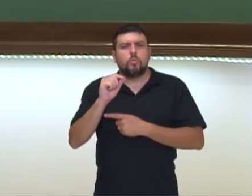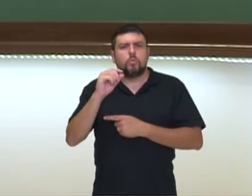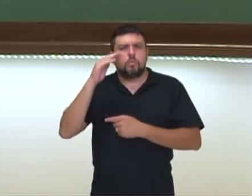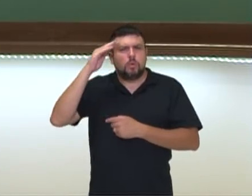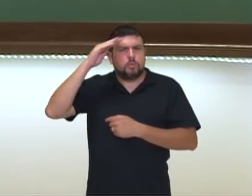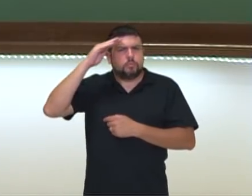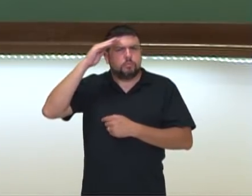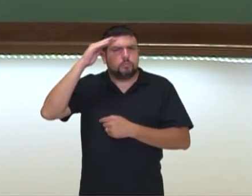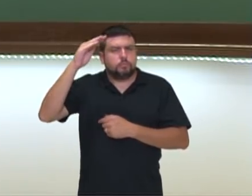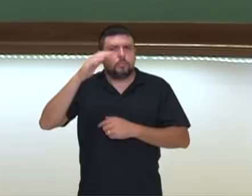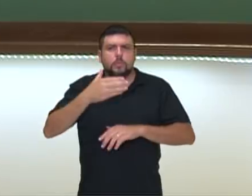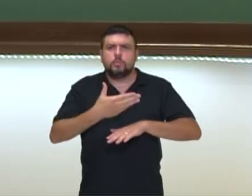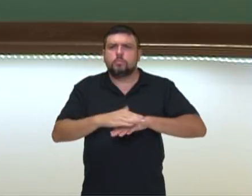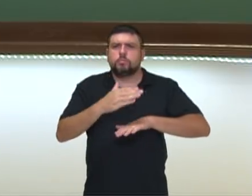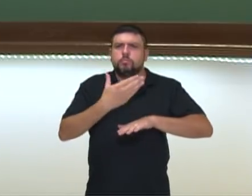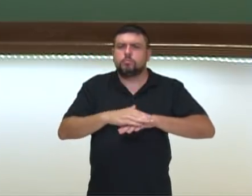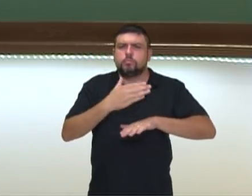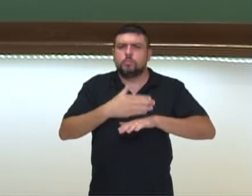mais praticados.